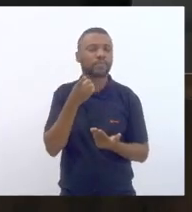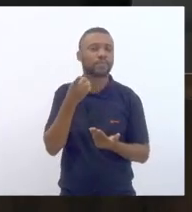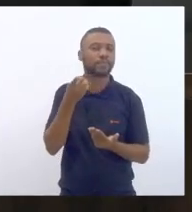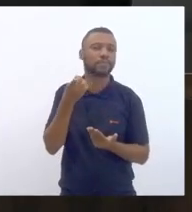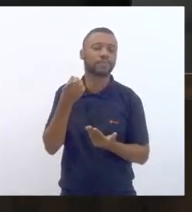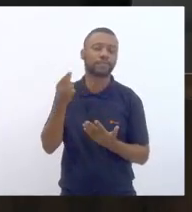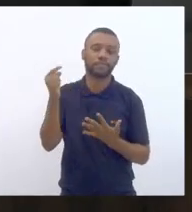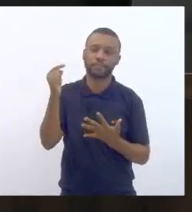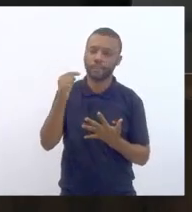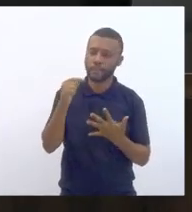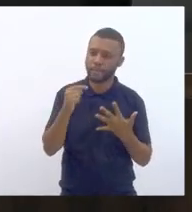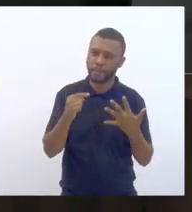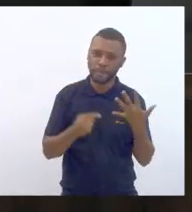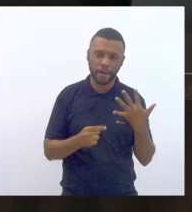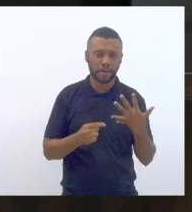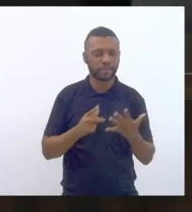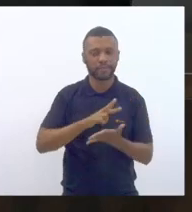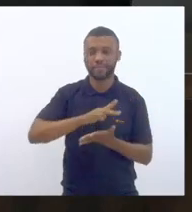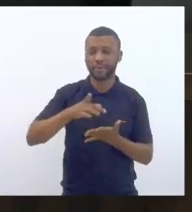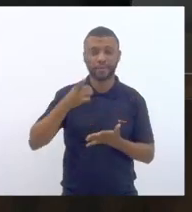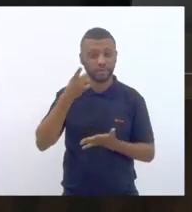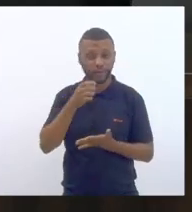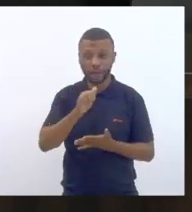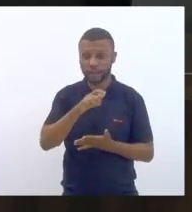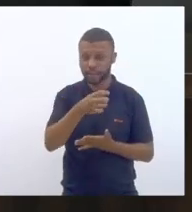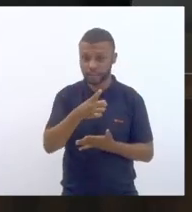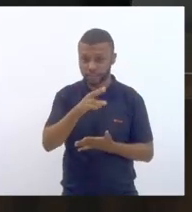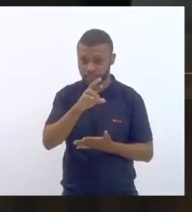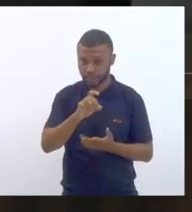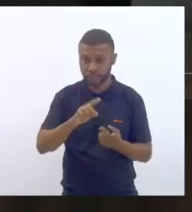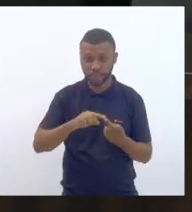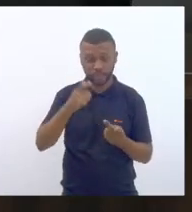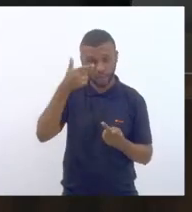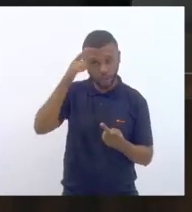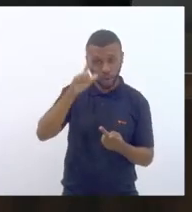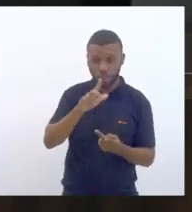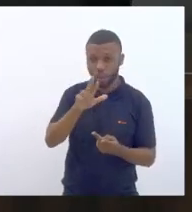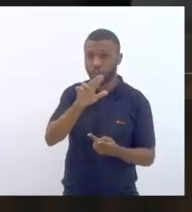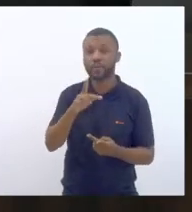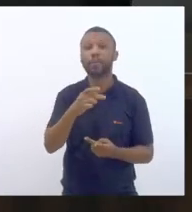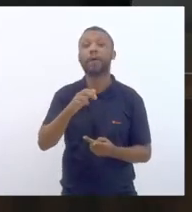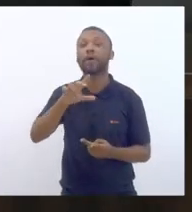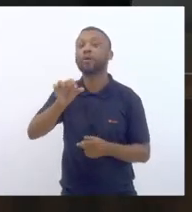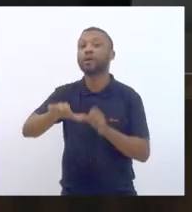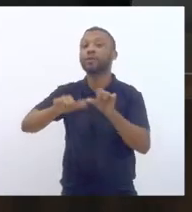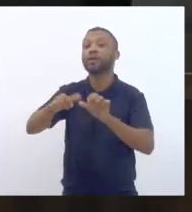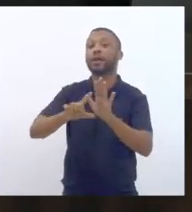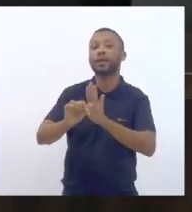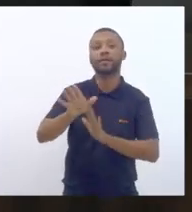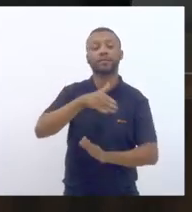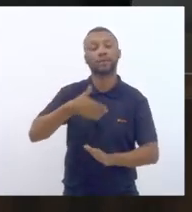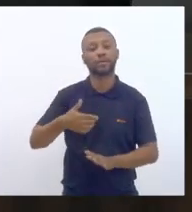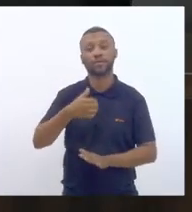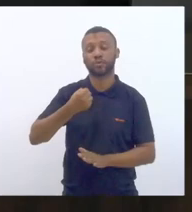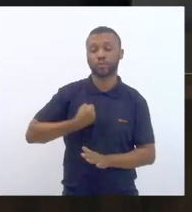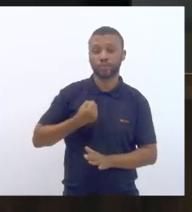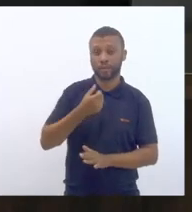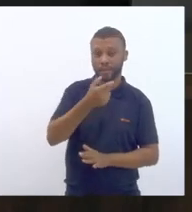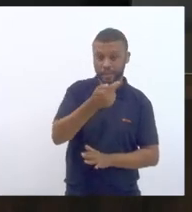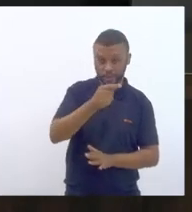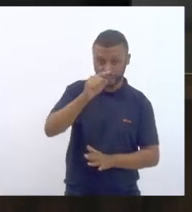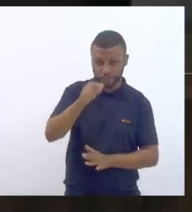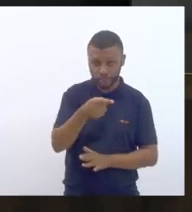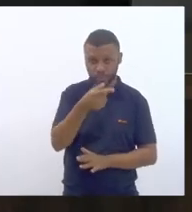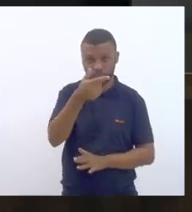dos deputados Alexandre Freitas e Luiz Paulo, que altera a lei estadual número 7.174, 28 de dezembro